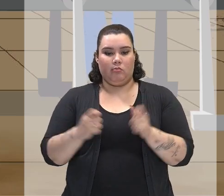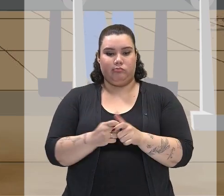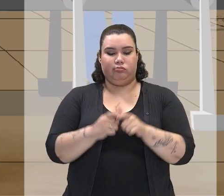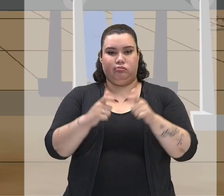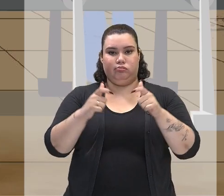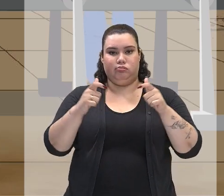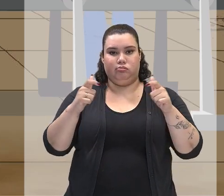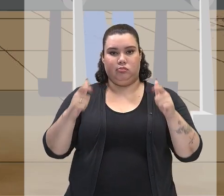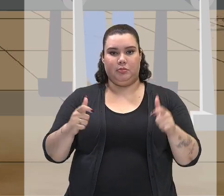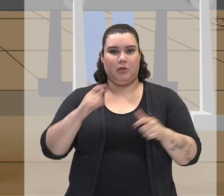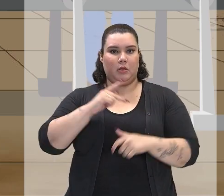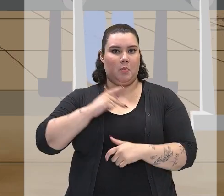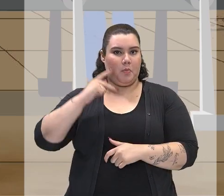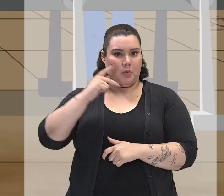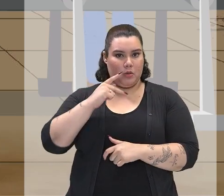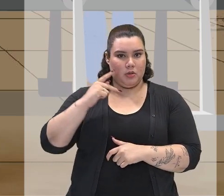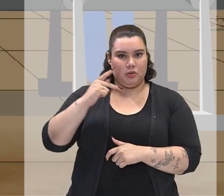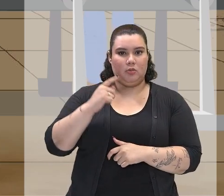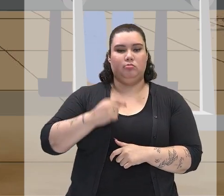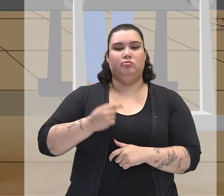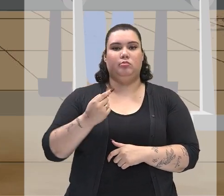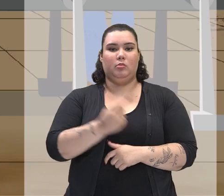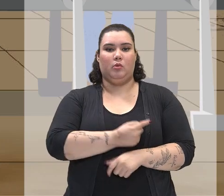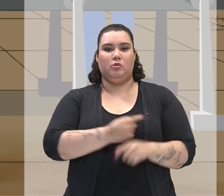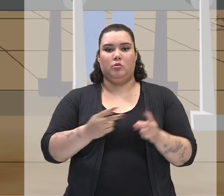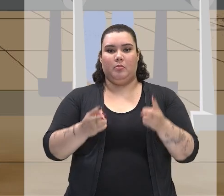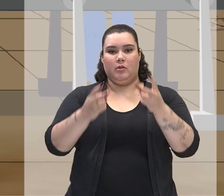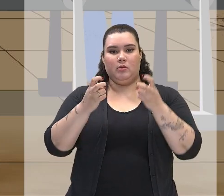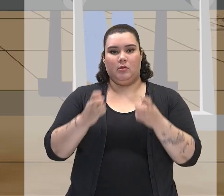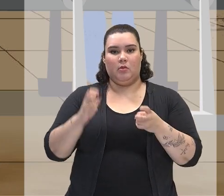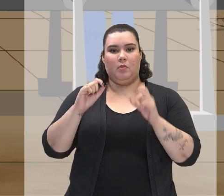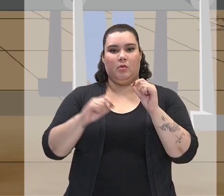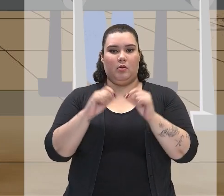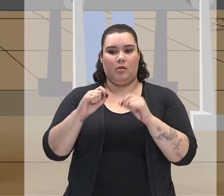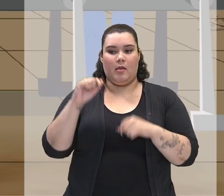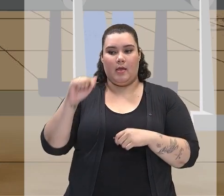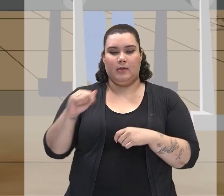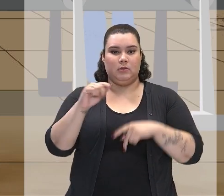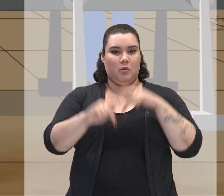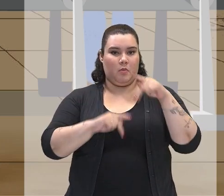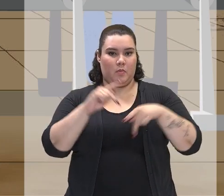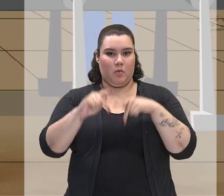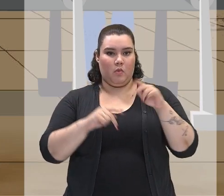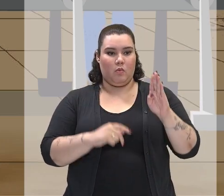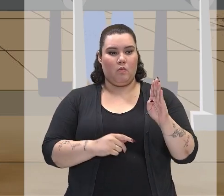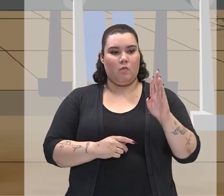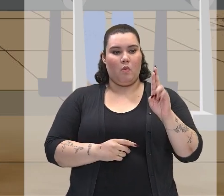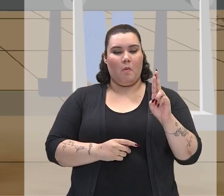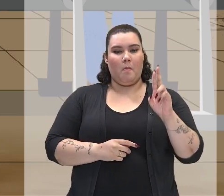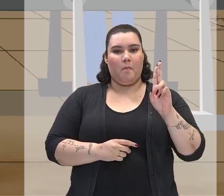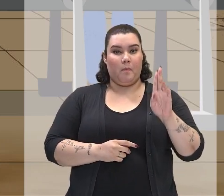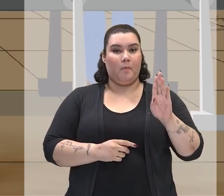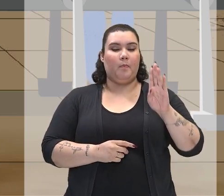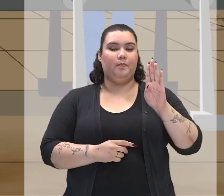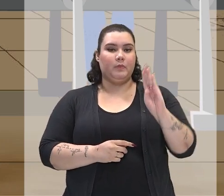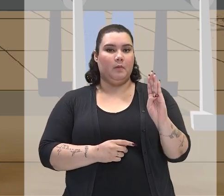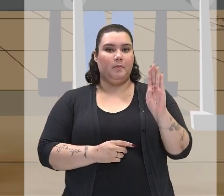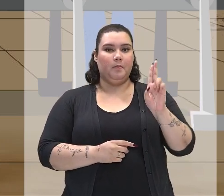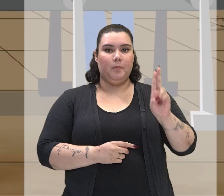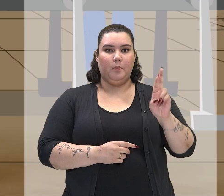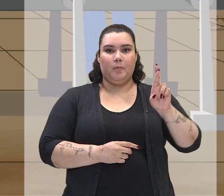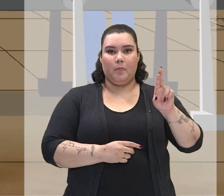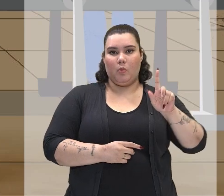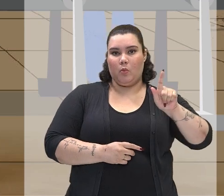política mercantilista, que nós vamos ver aquela classe chamada de burguesia interagindo diretamente com o poder